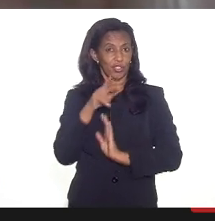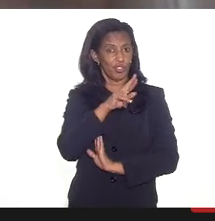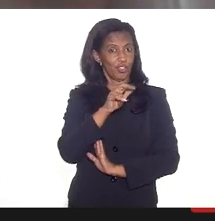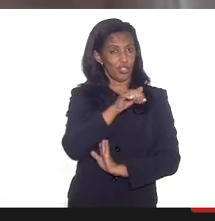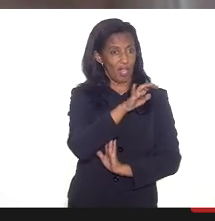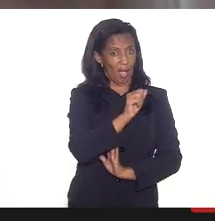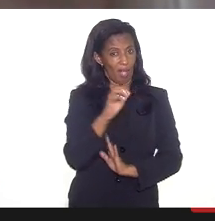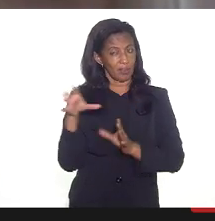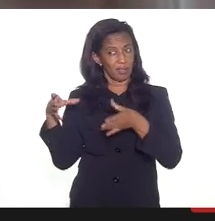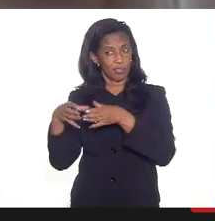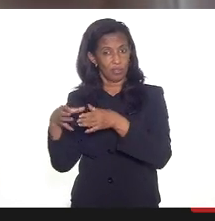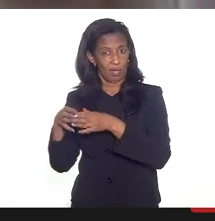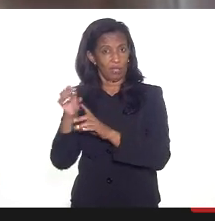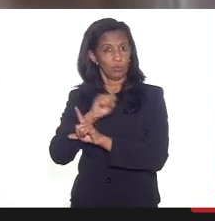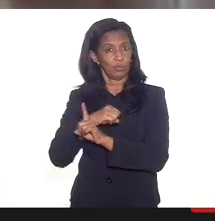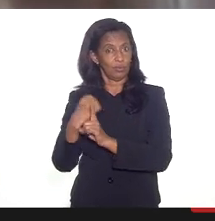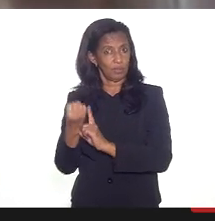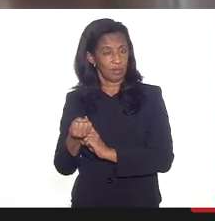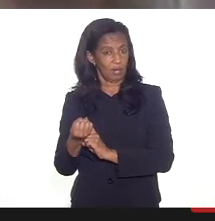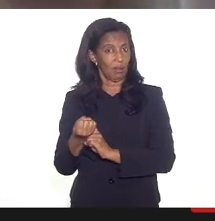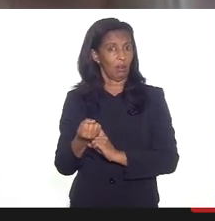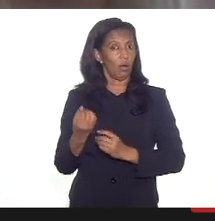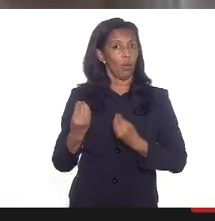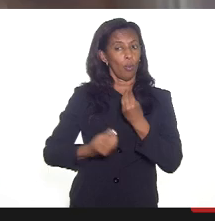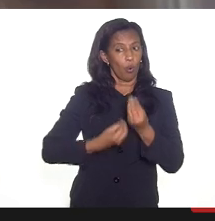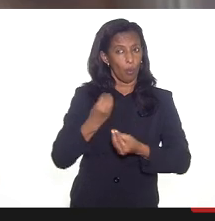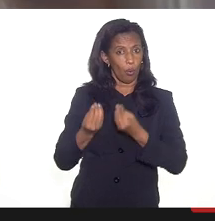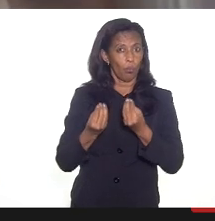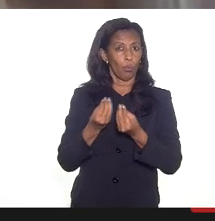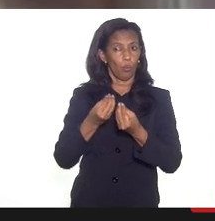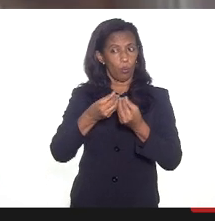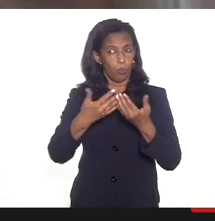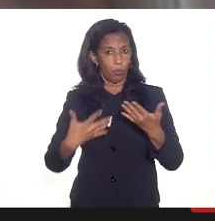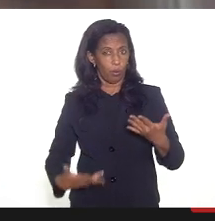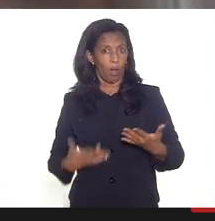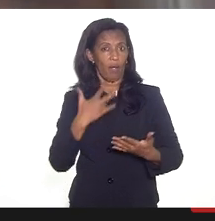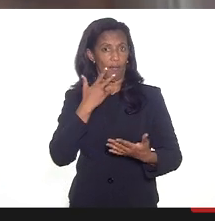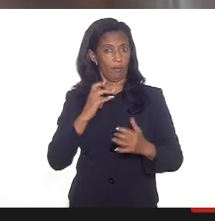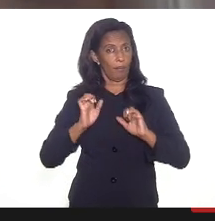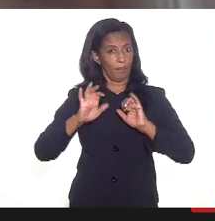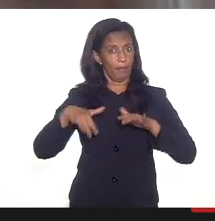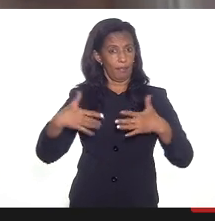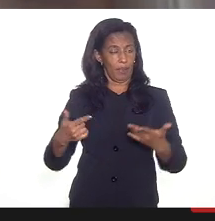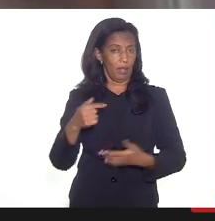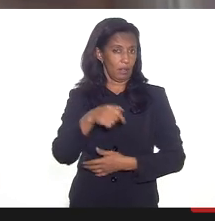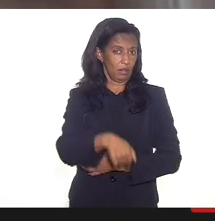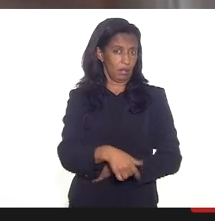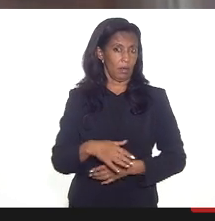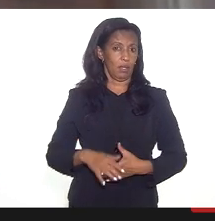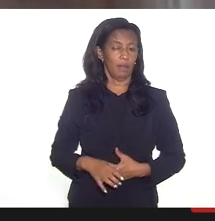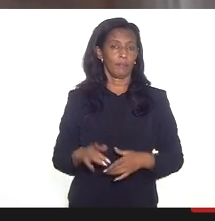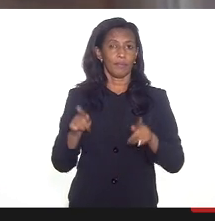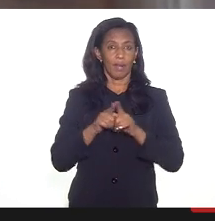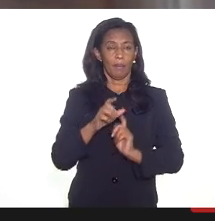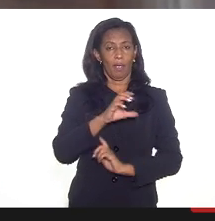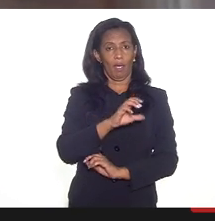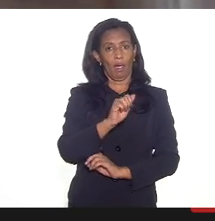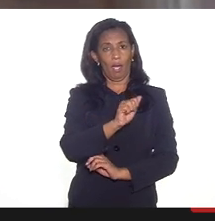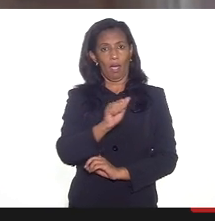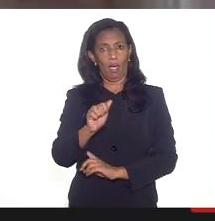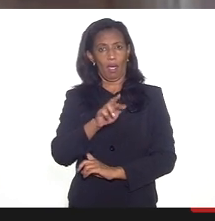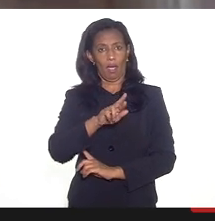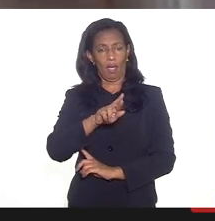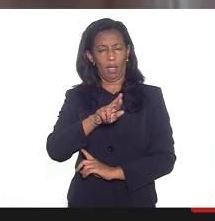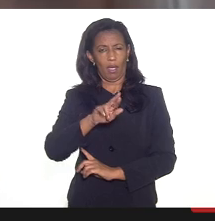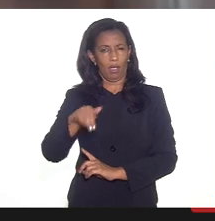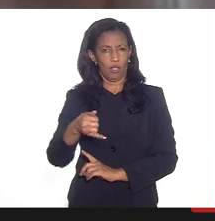de classe social, como muitas já falaram muito bem aqui. Além disso, a CAARJ ela tem